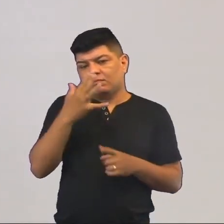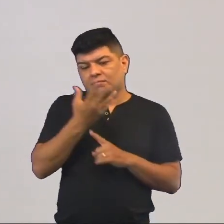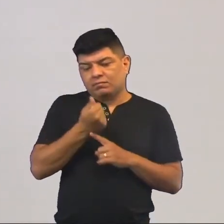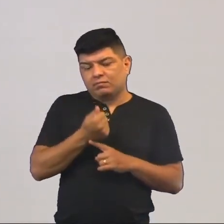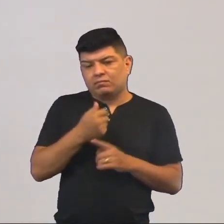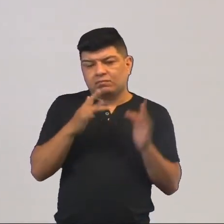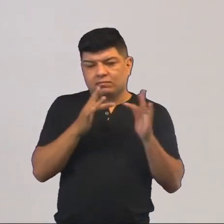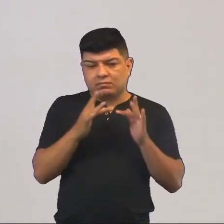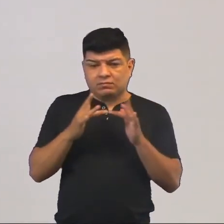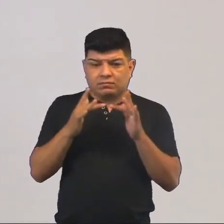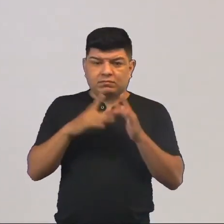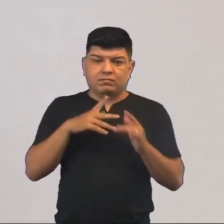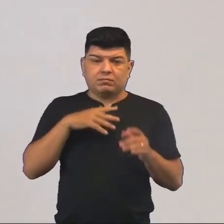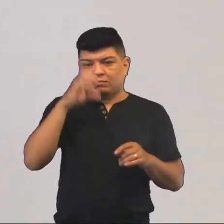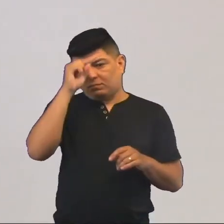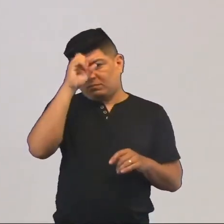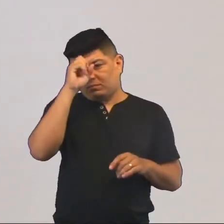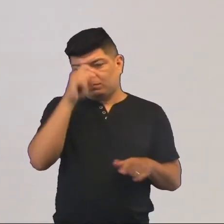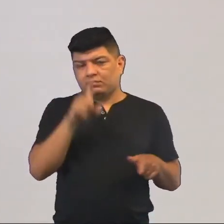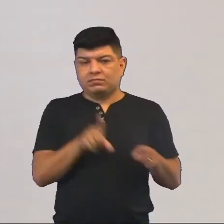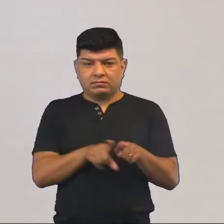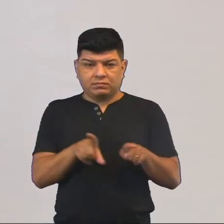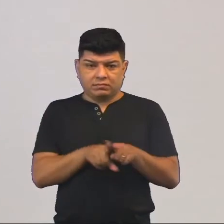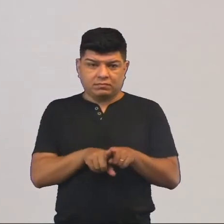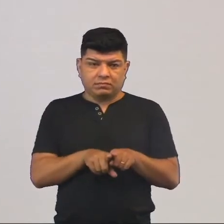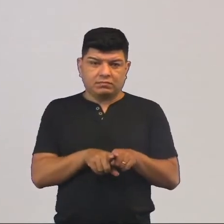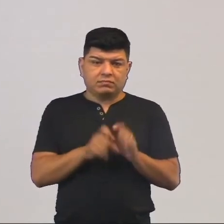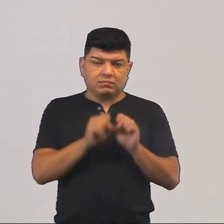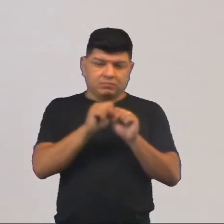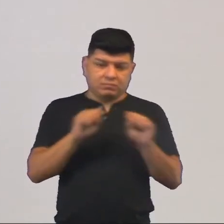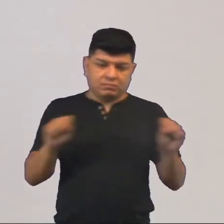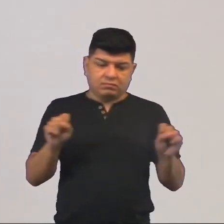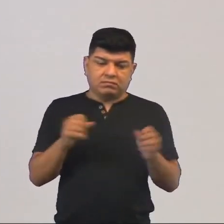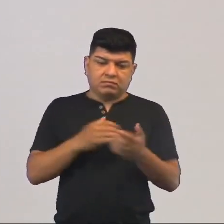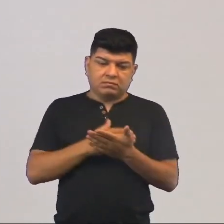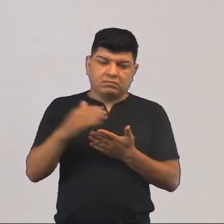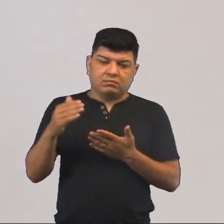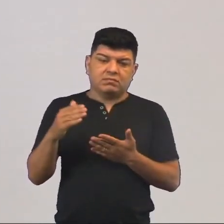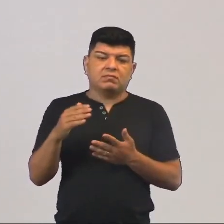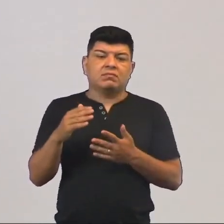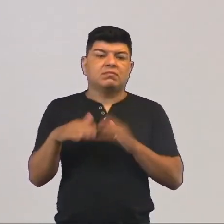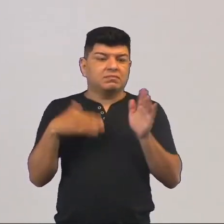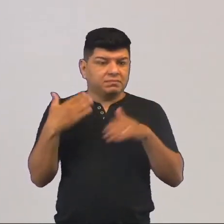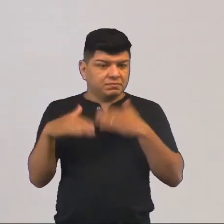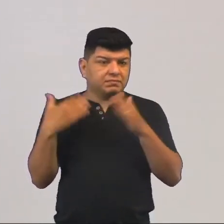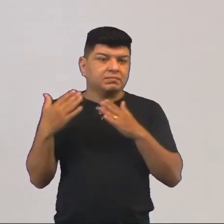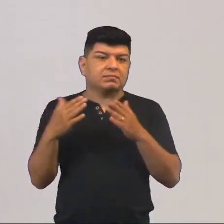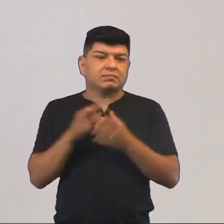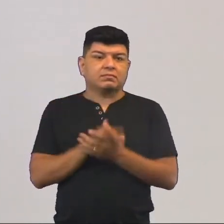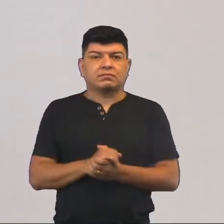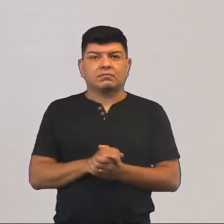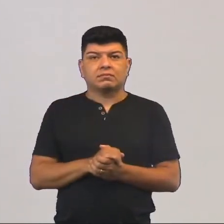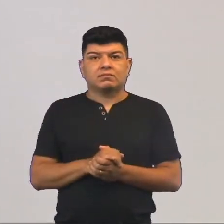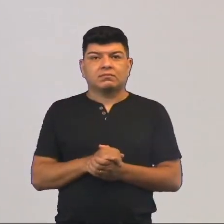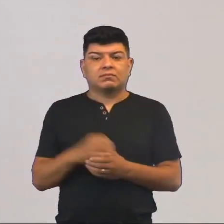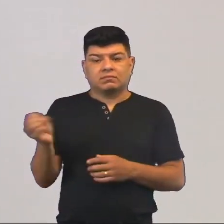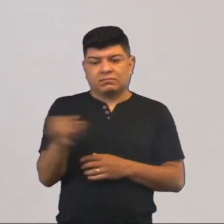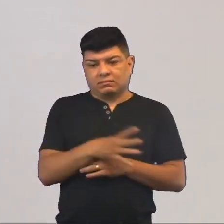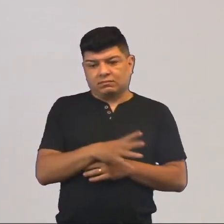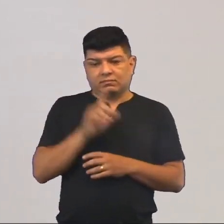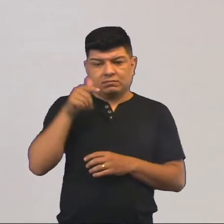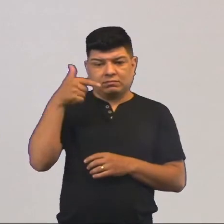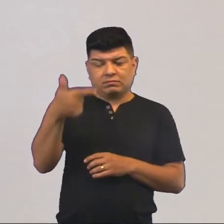tiveram contato com eles aprenderam a esse sistema e também começaram a produzir, né,